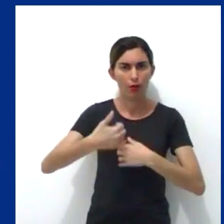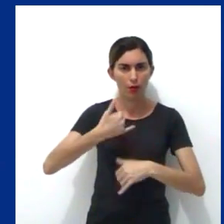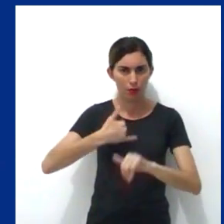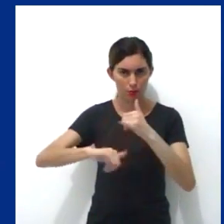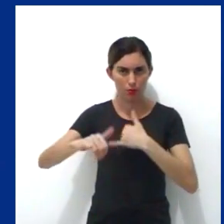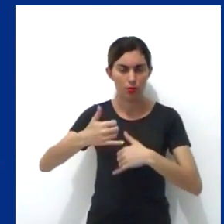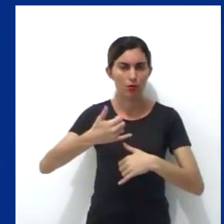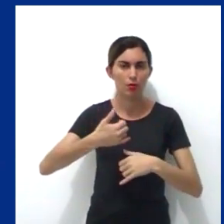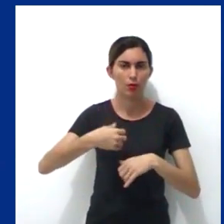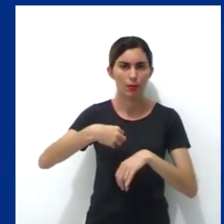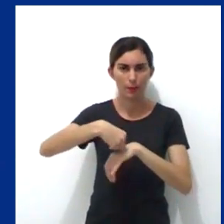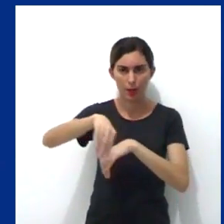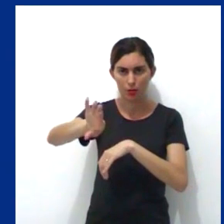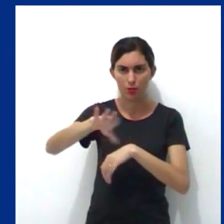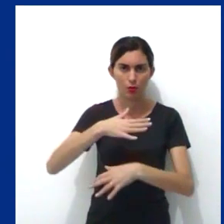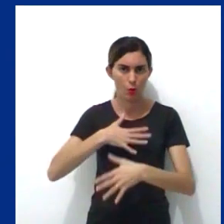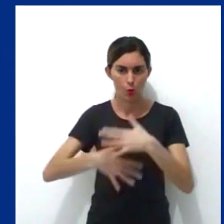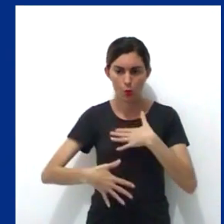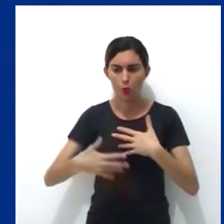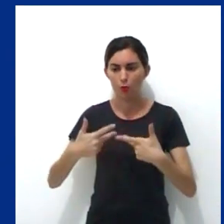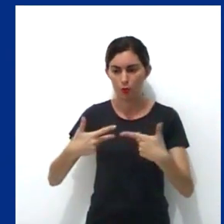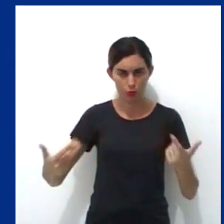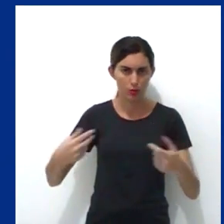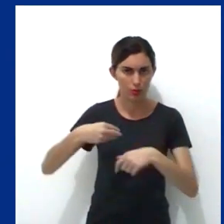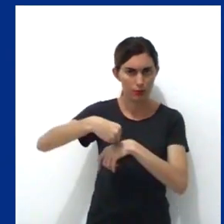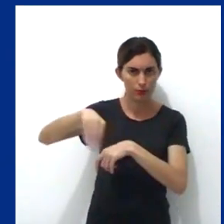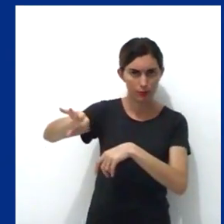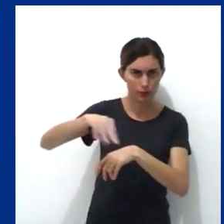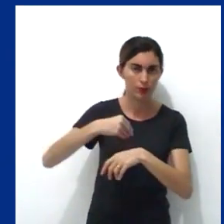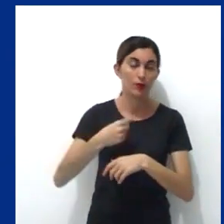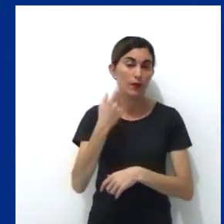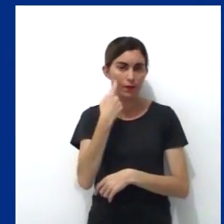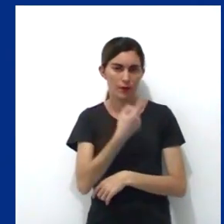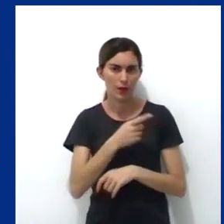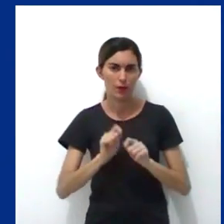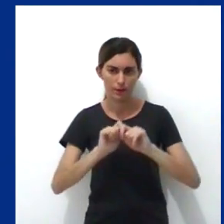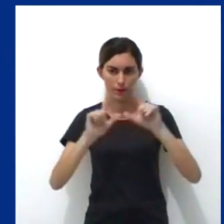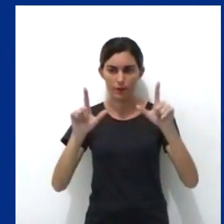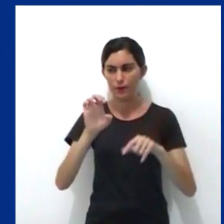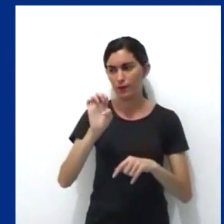para vocês algumas situações. Então eu coloquei um slide e vamos esclarecer.